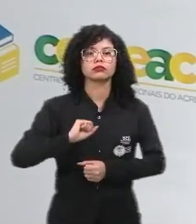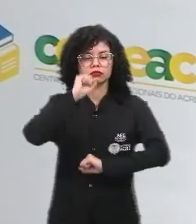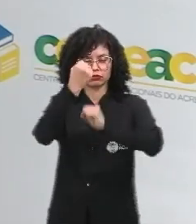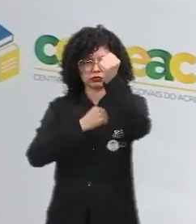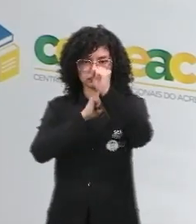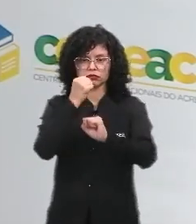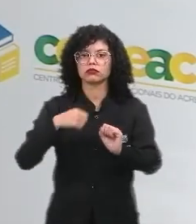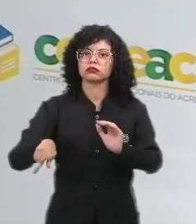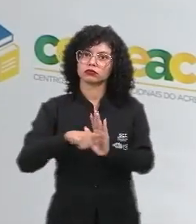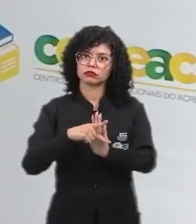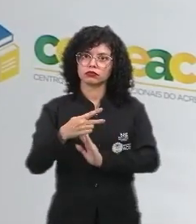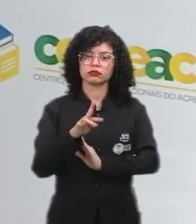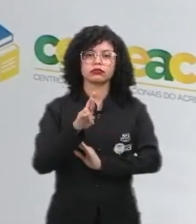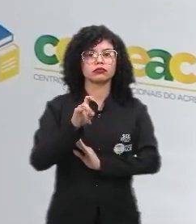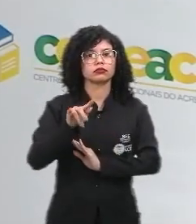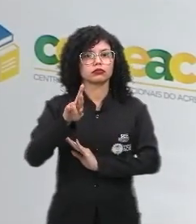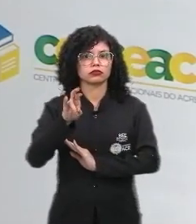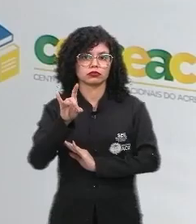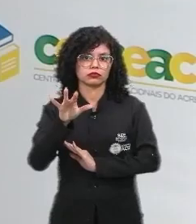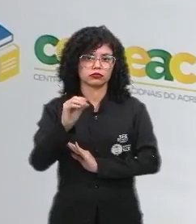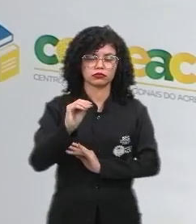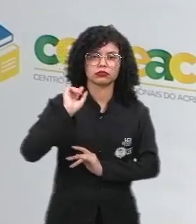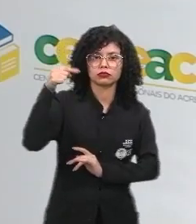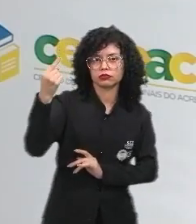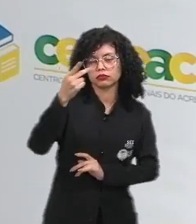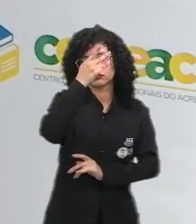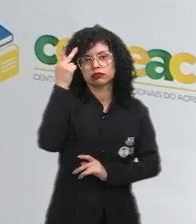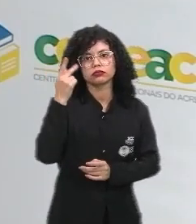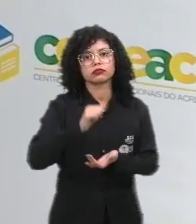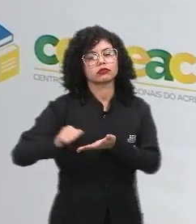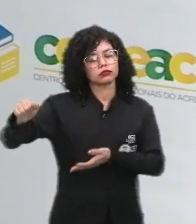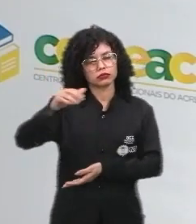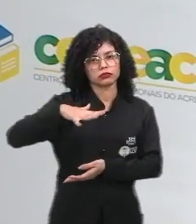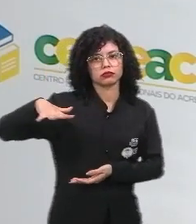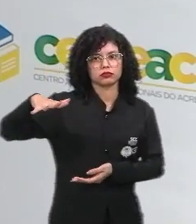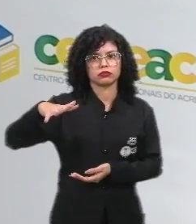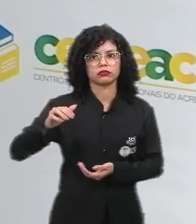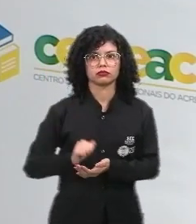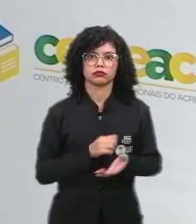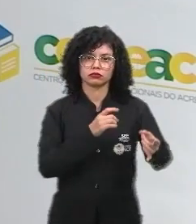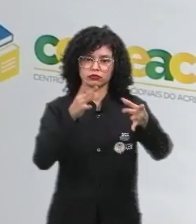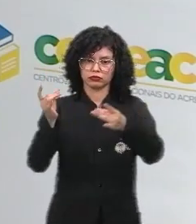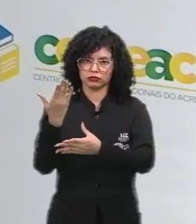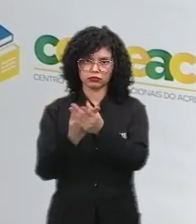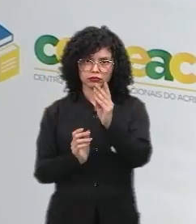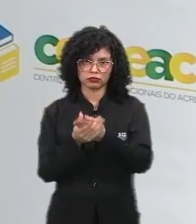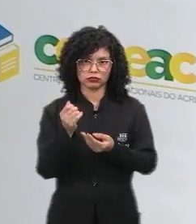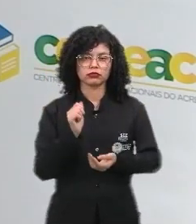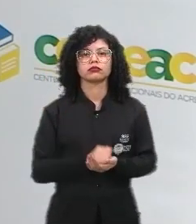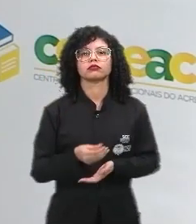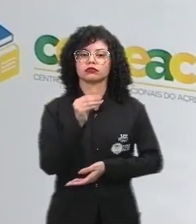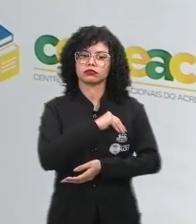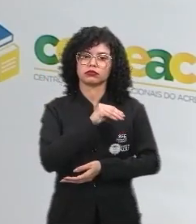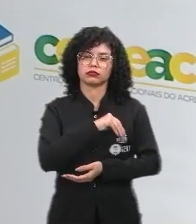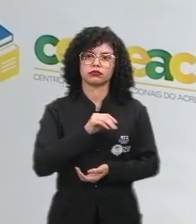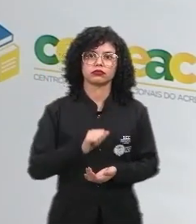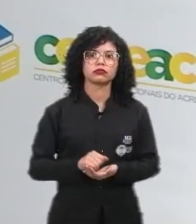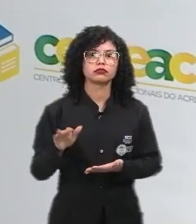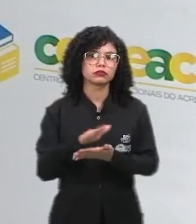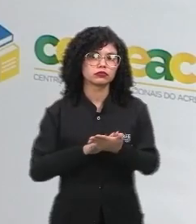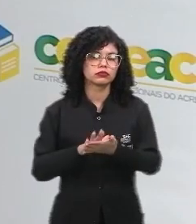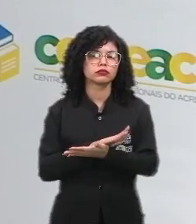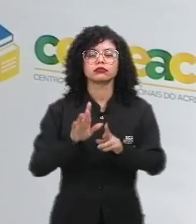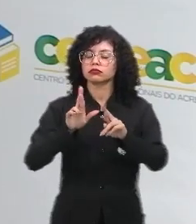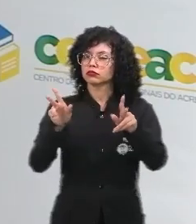e o proletariado, que são aquelas pessoas que vieram do campo e as pessoas que vão vender sua mão de obra por um salário. Nada de